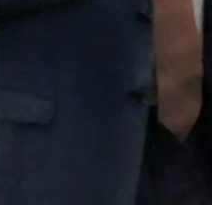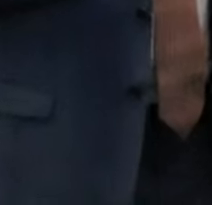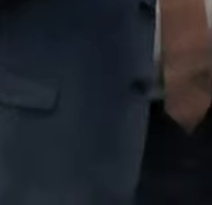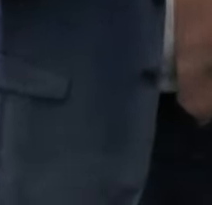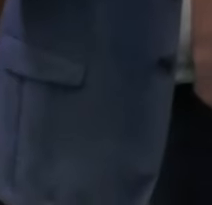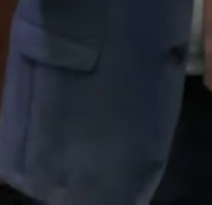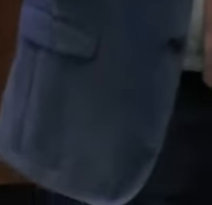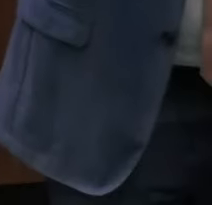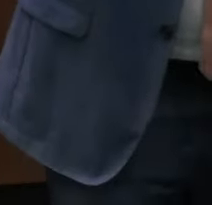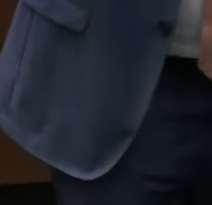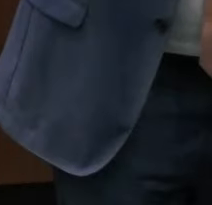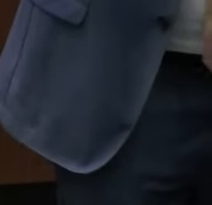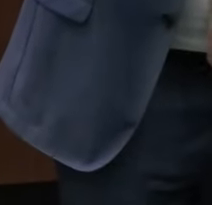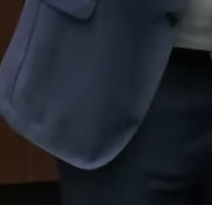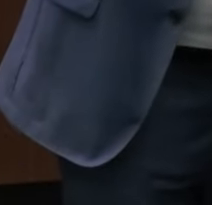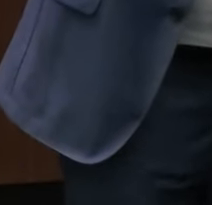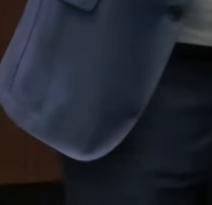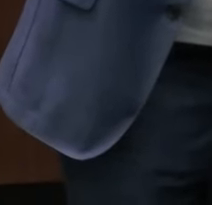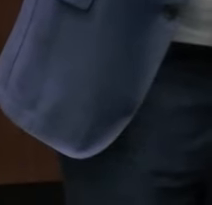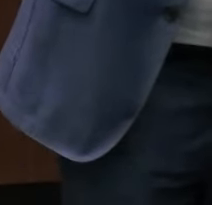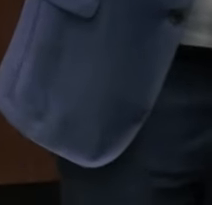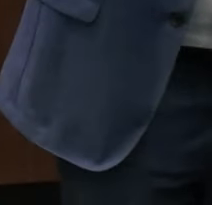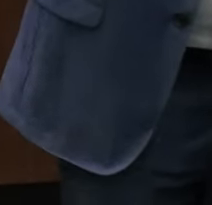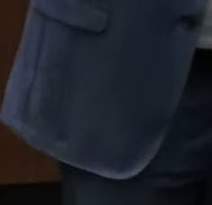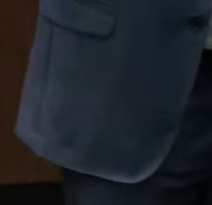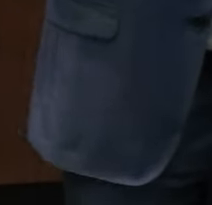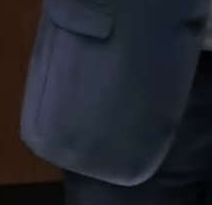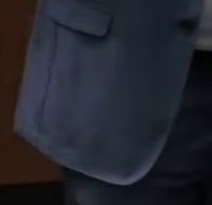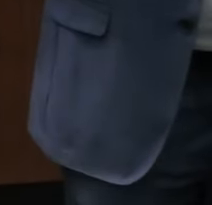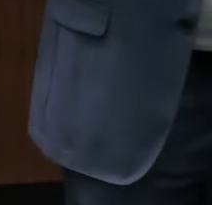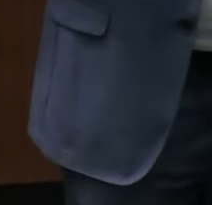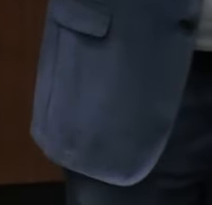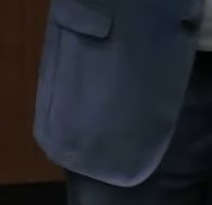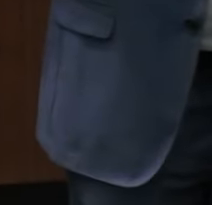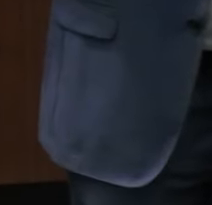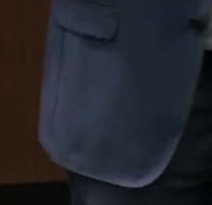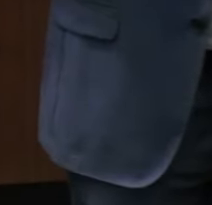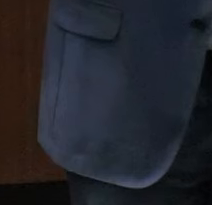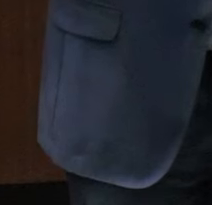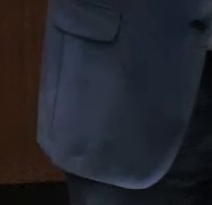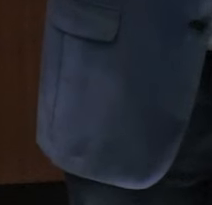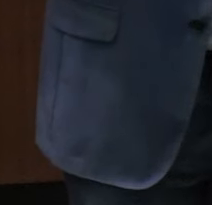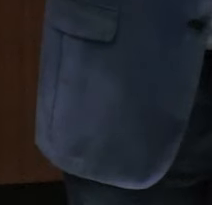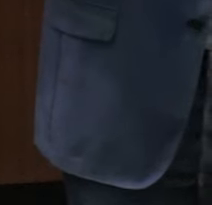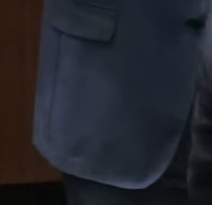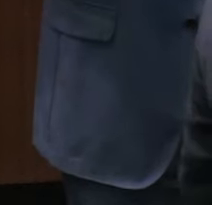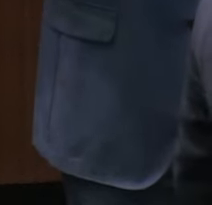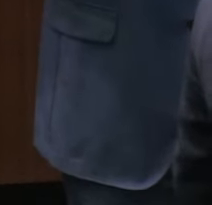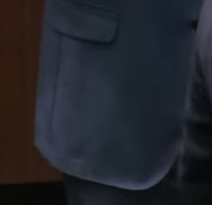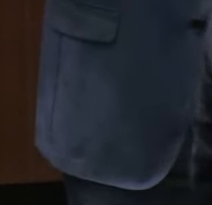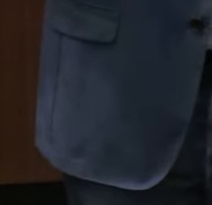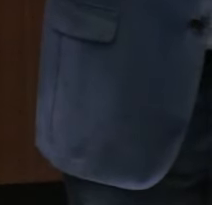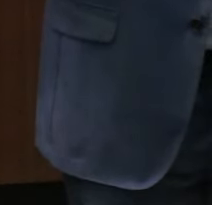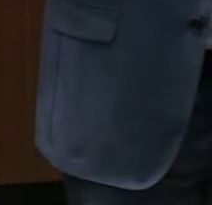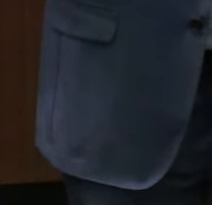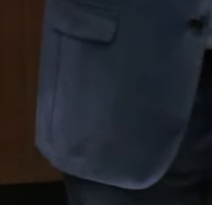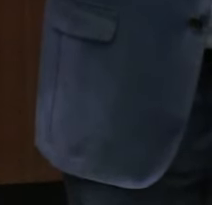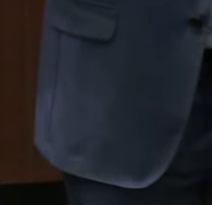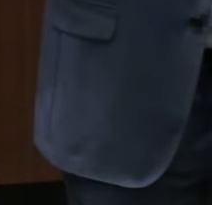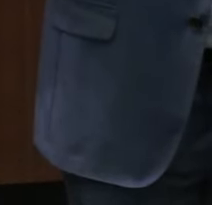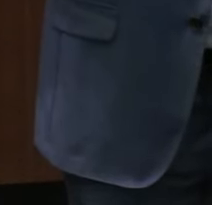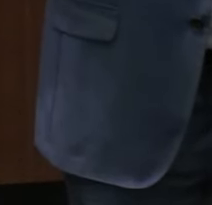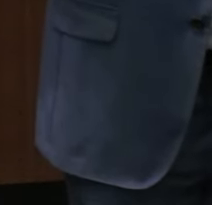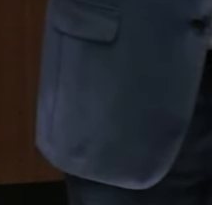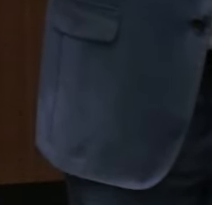os representantes da indústria, do comércio e dos serviços de